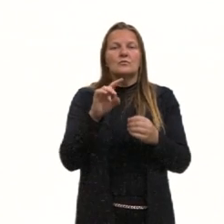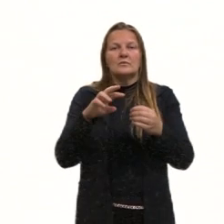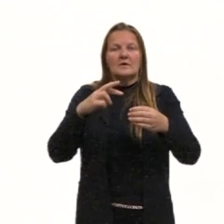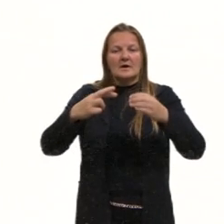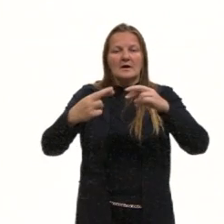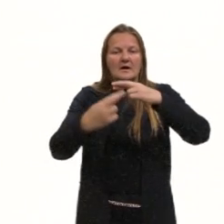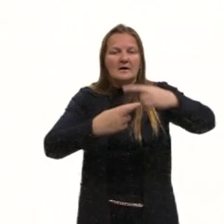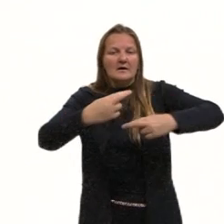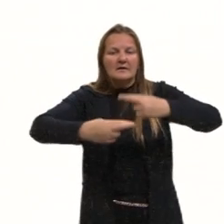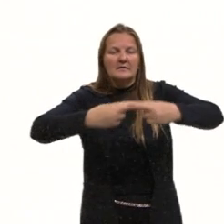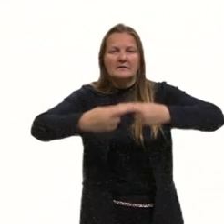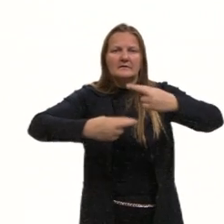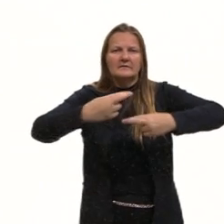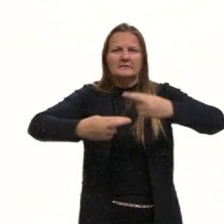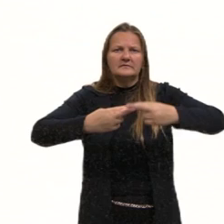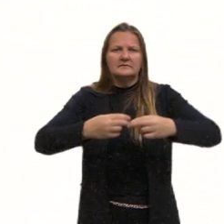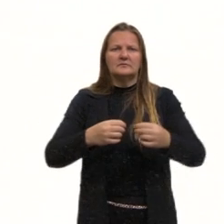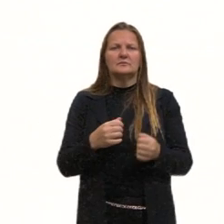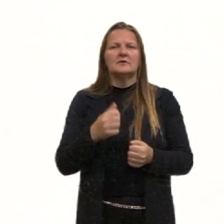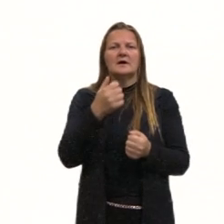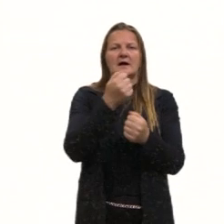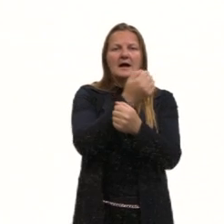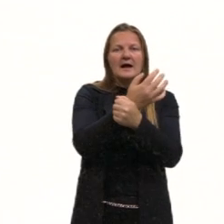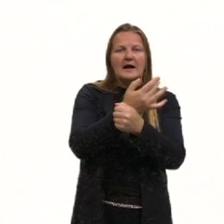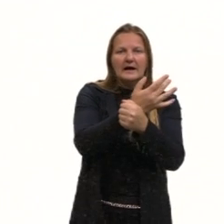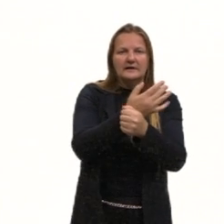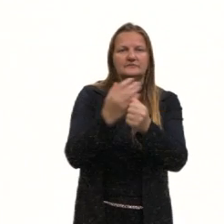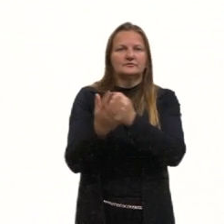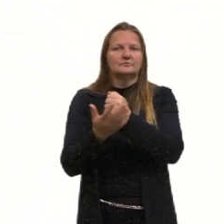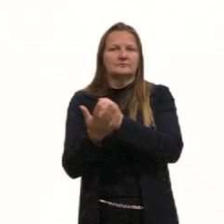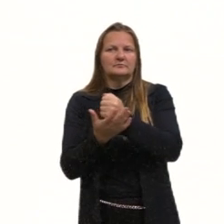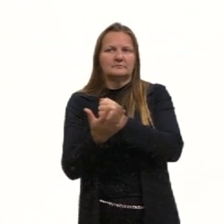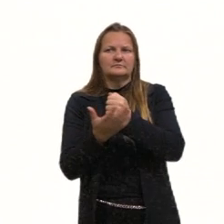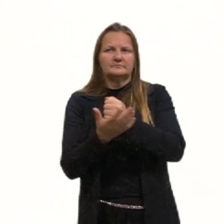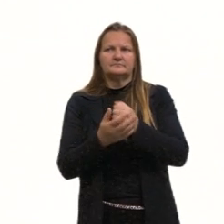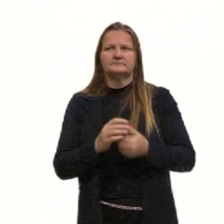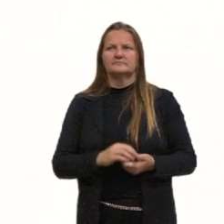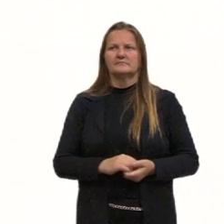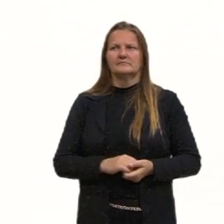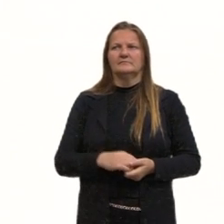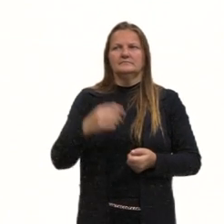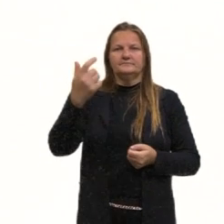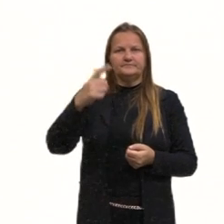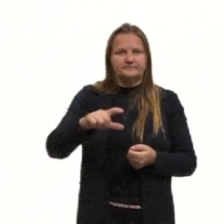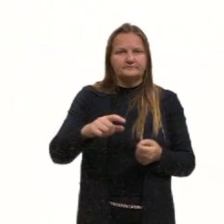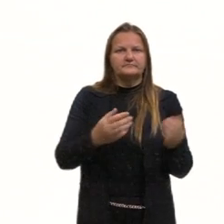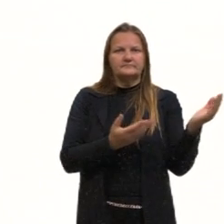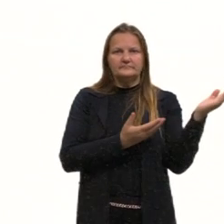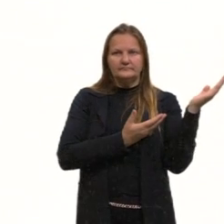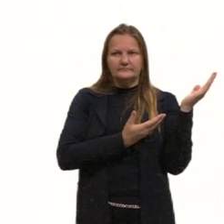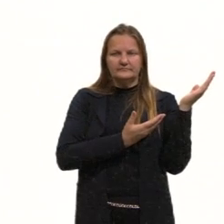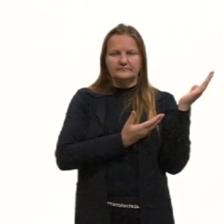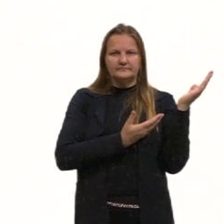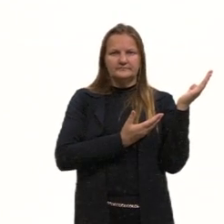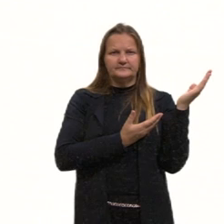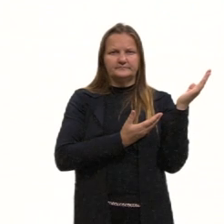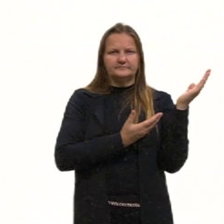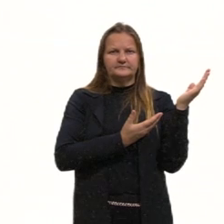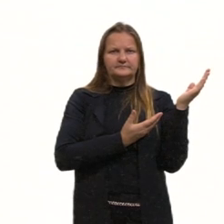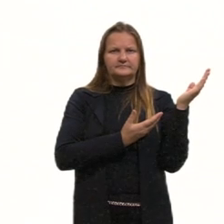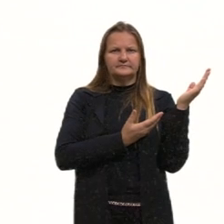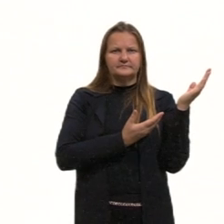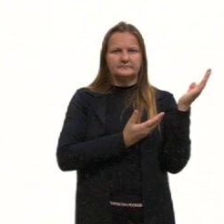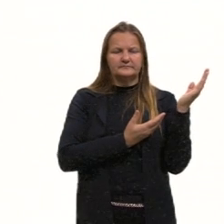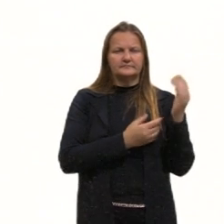reação ácido base de bronzetti ácido baixa de bronze de novo gente recorrendo aí esse assunto